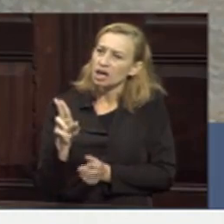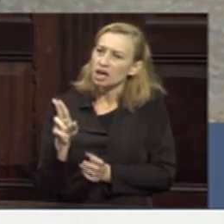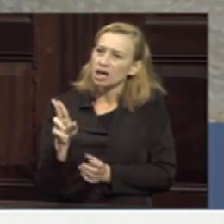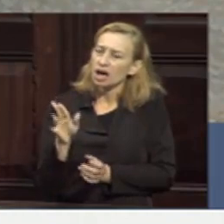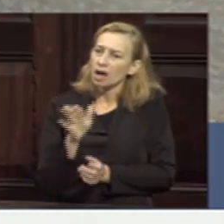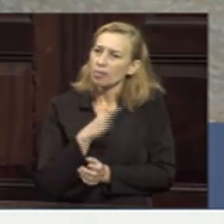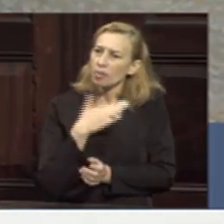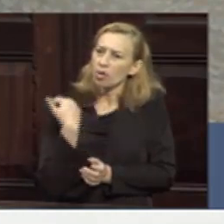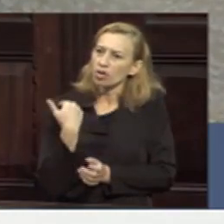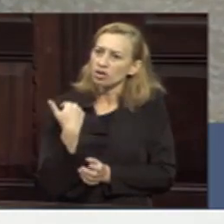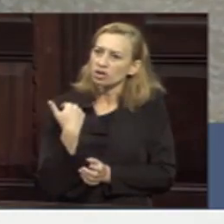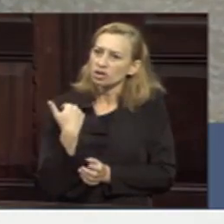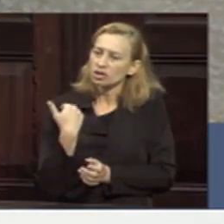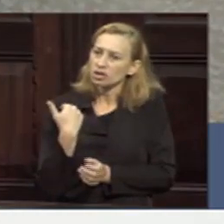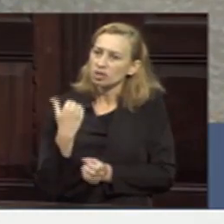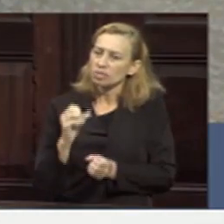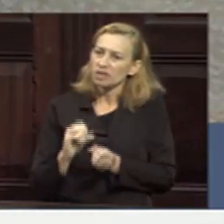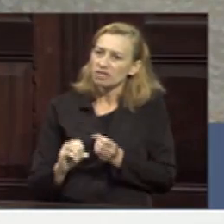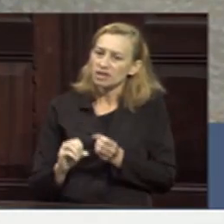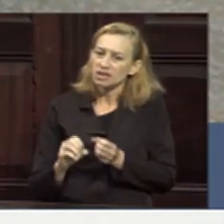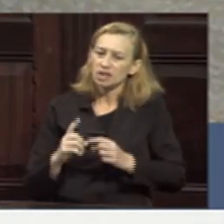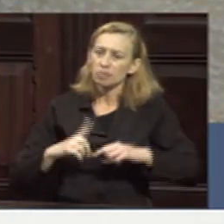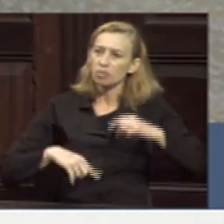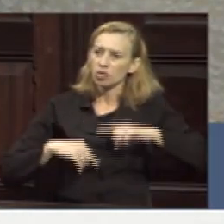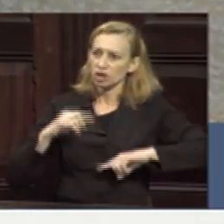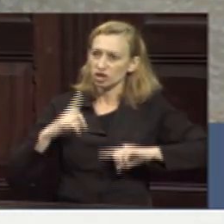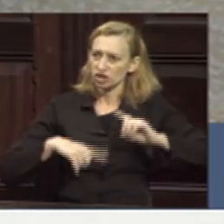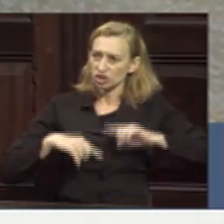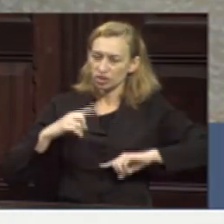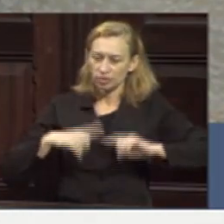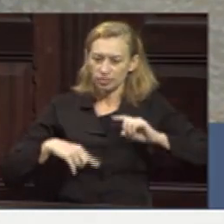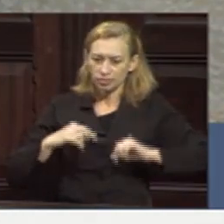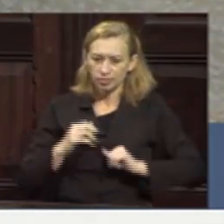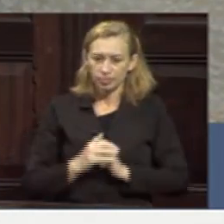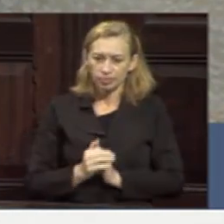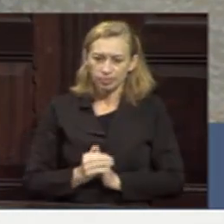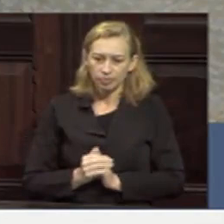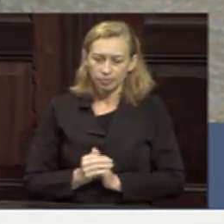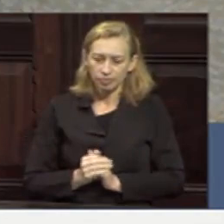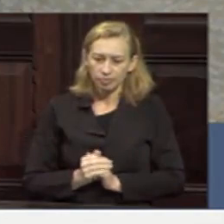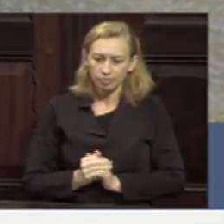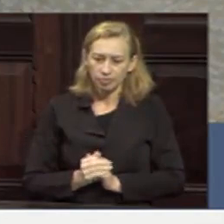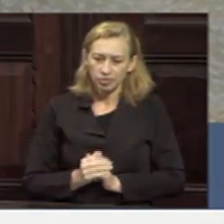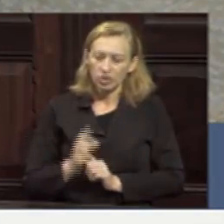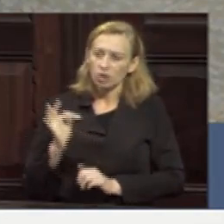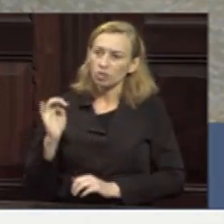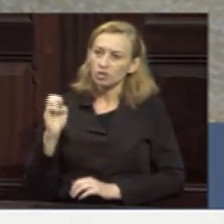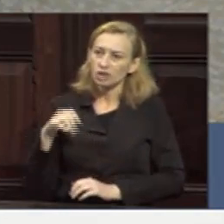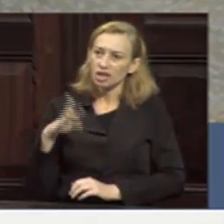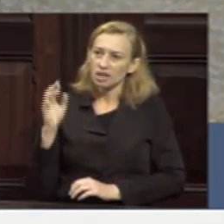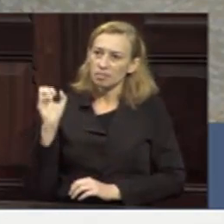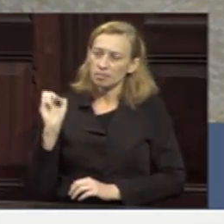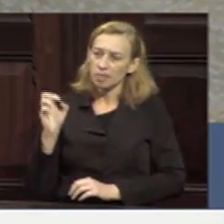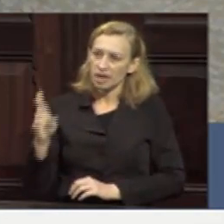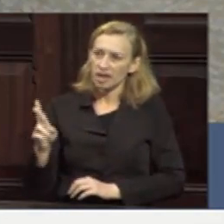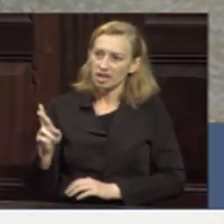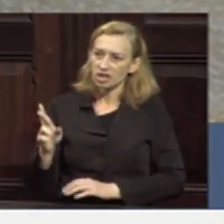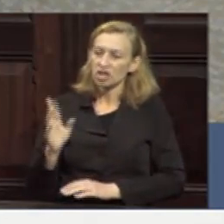O Temer já mandou o Jugman para cá. Por quê? Porque viu a repercussão na